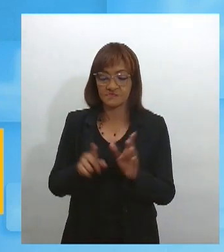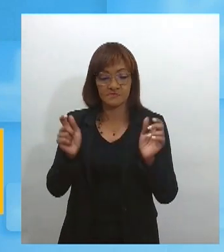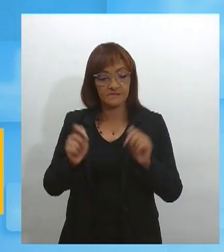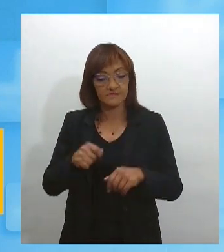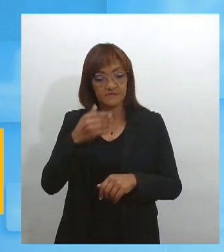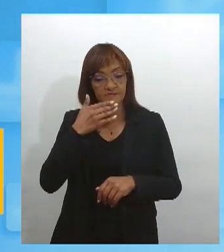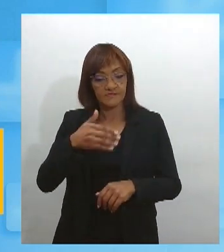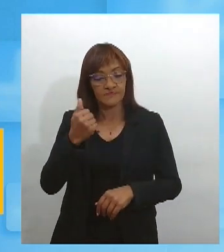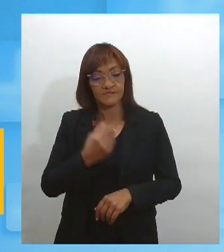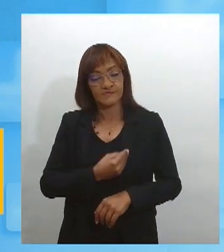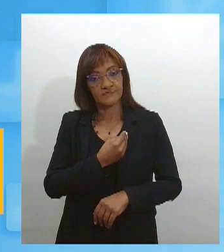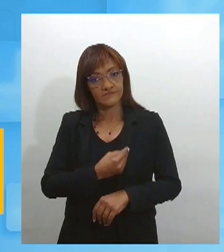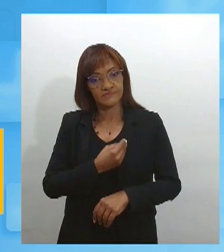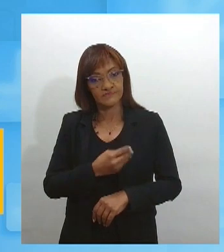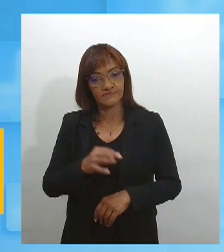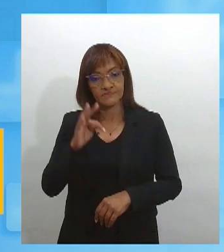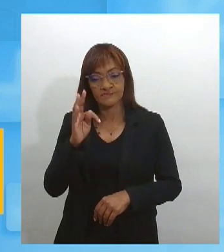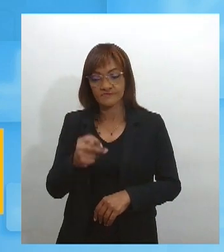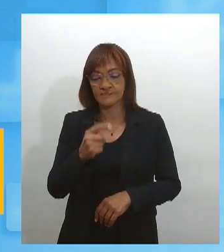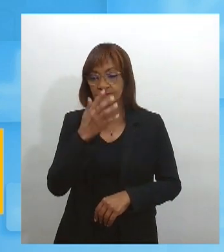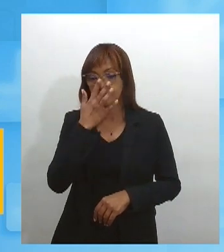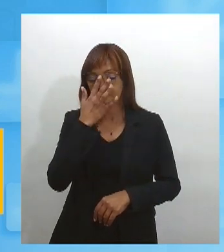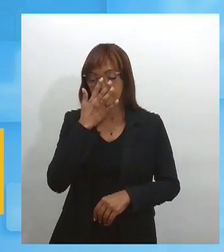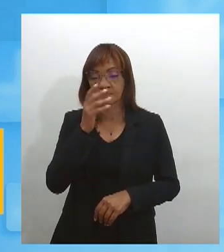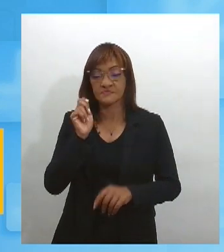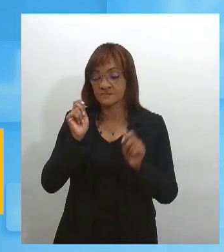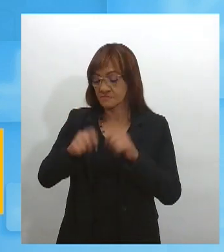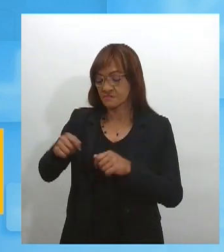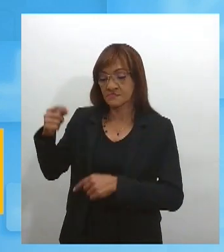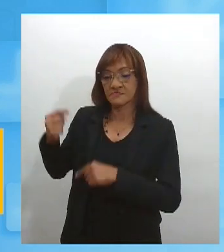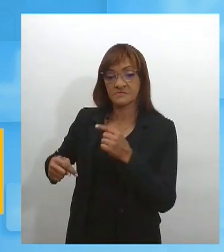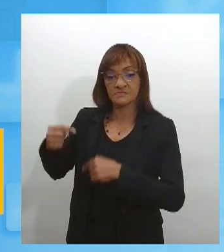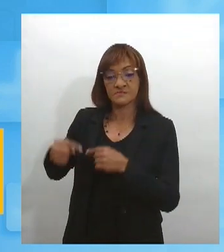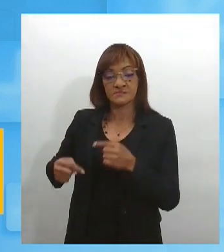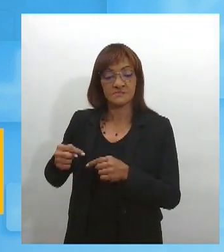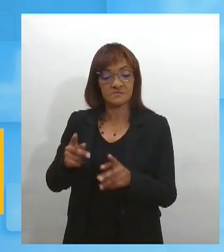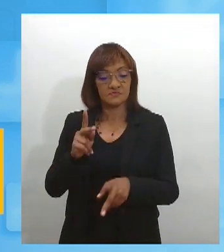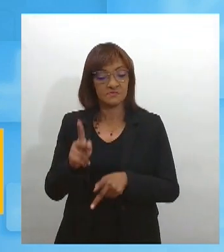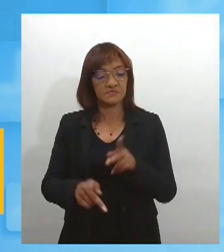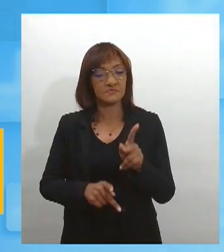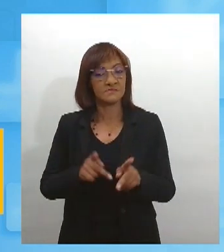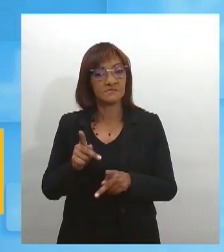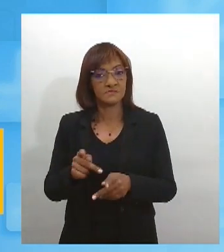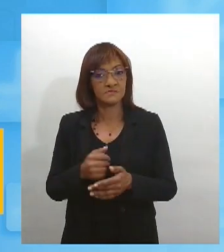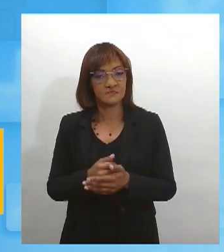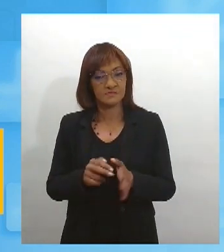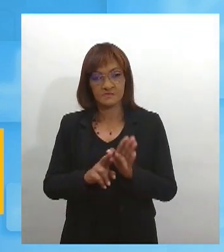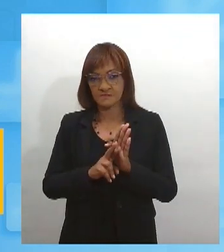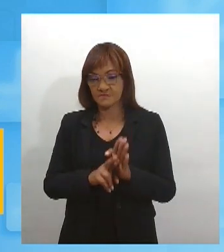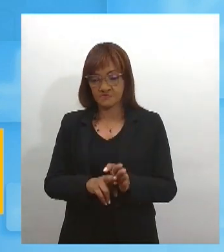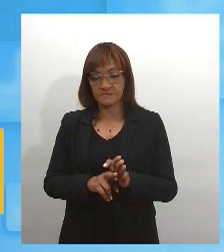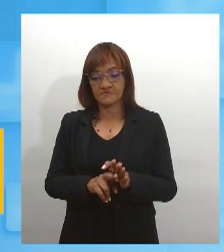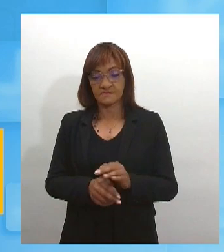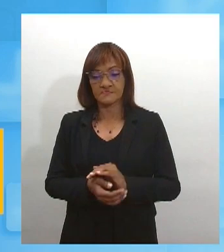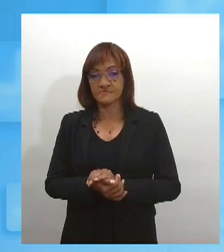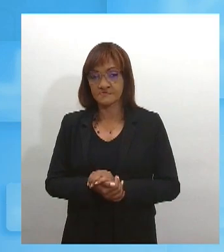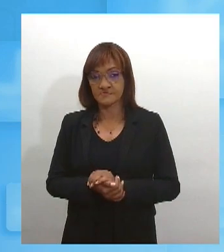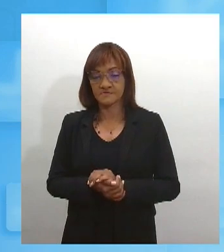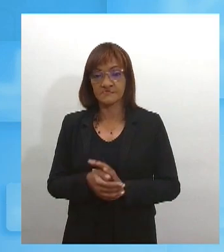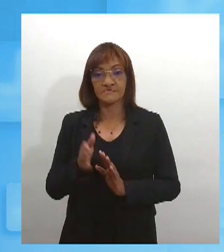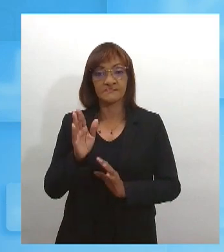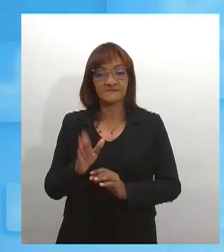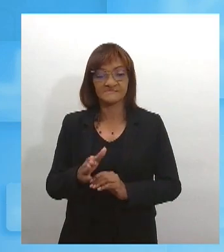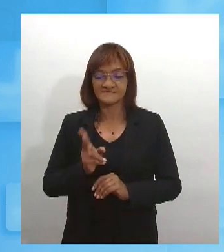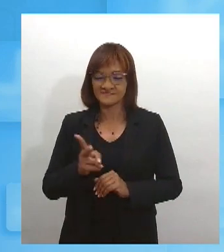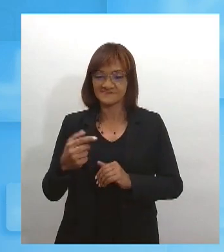pessoas, promovam políticas públicas efetivas para a população e que representem seus anseios. Contem sempre com o nosso